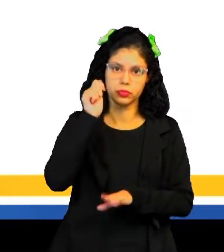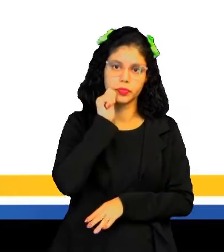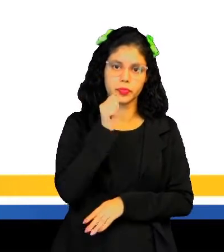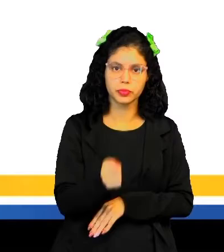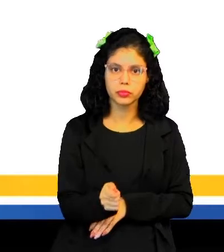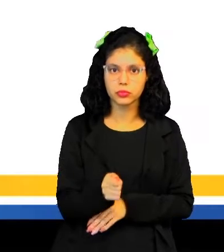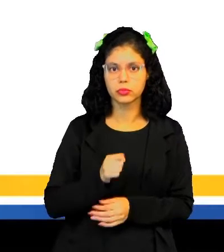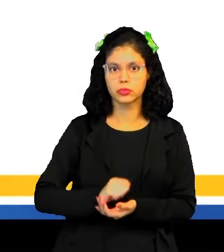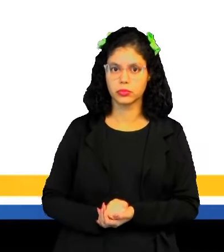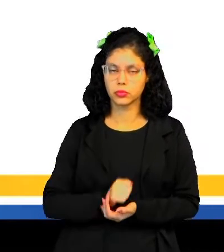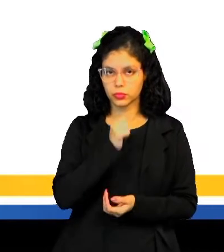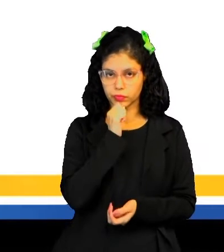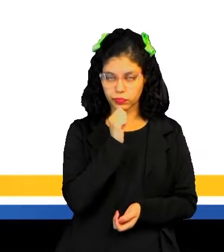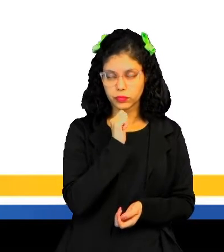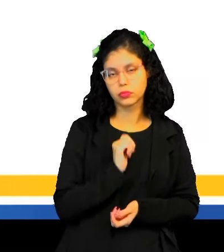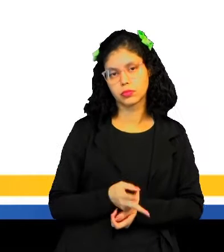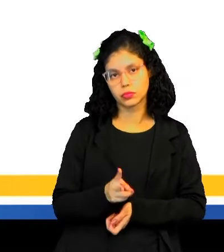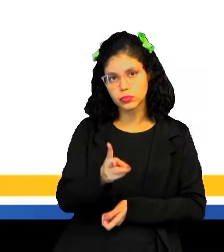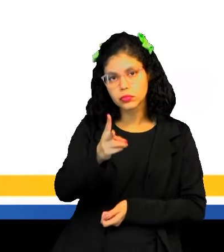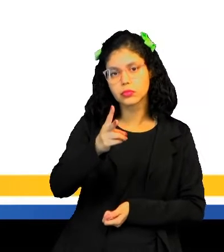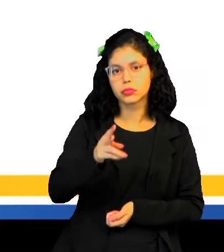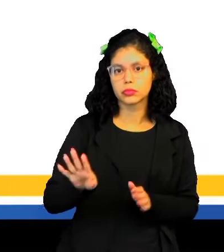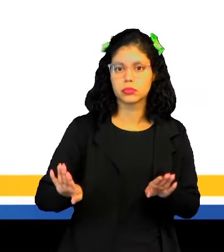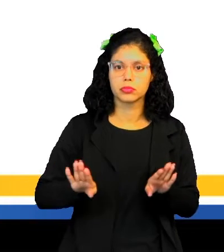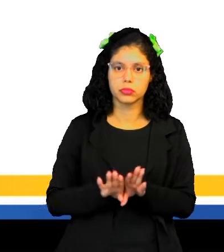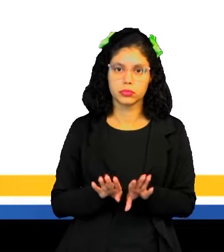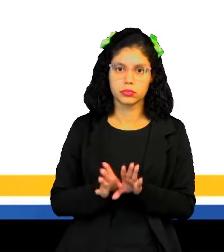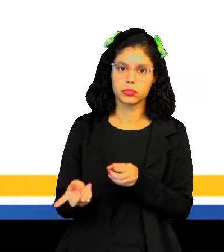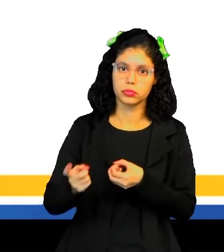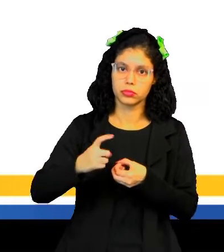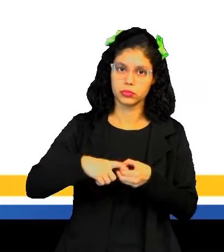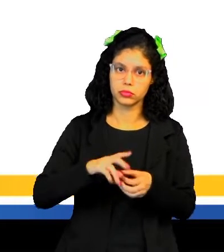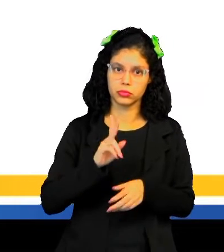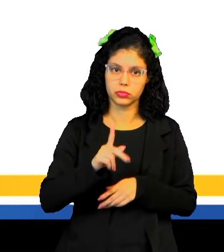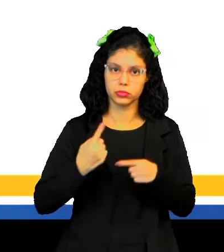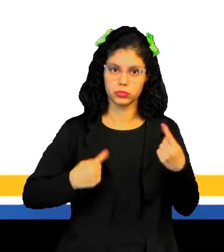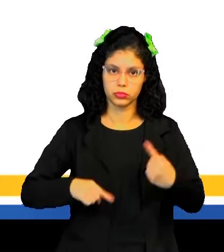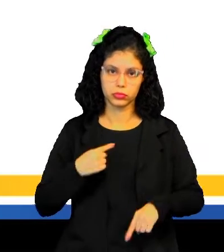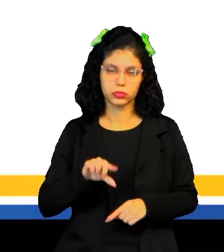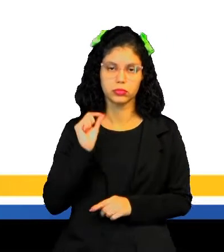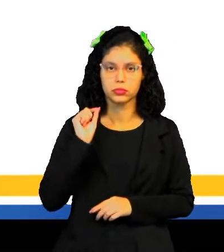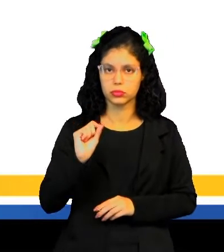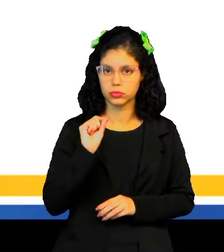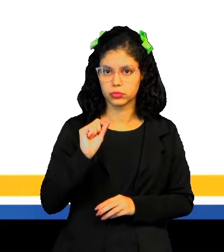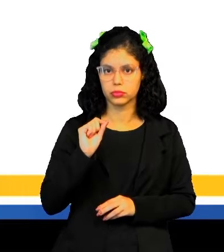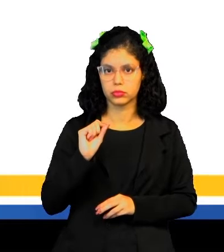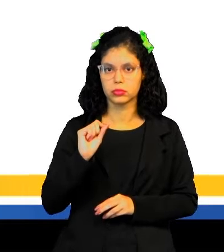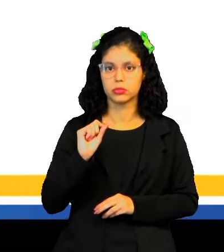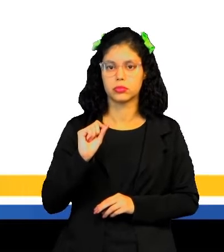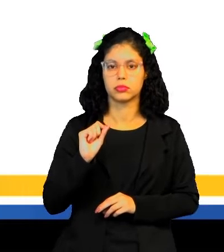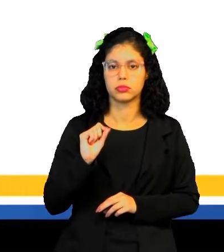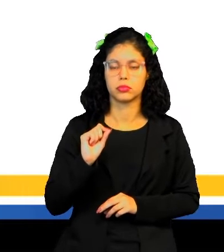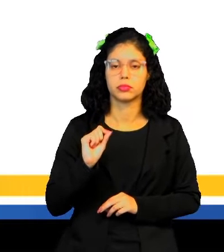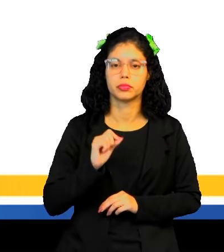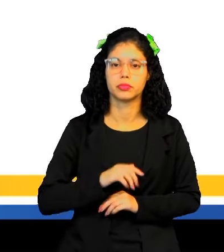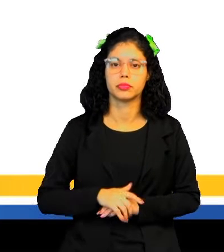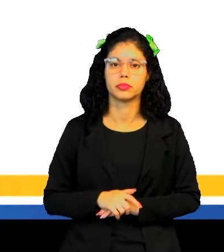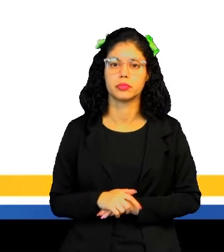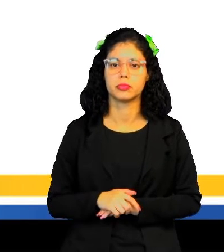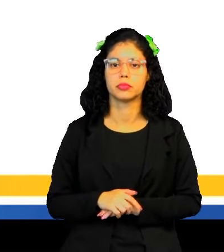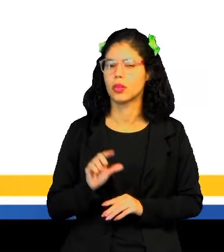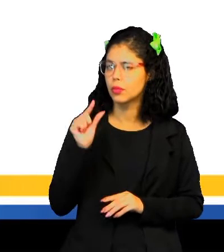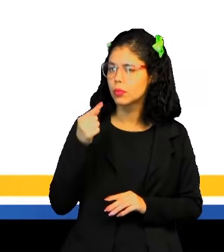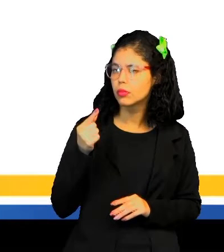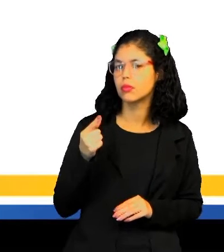militares. E, além de permitir que esses também voltassem à vida política, o que é uma questão